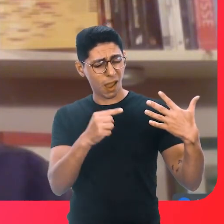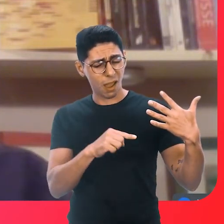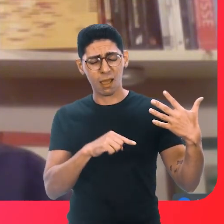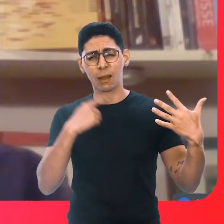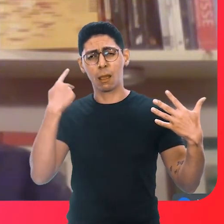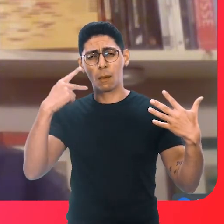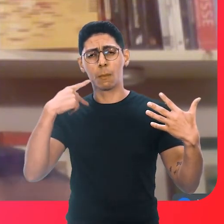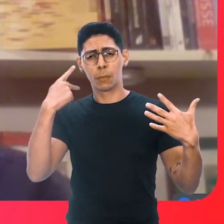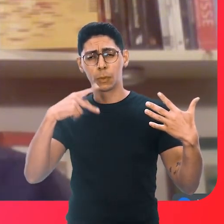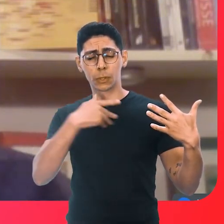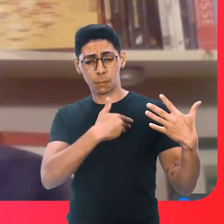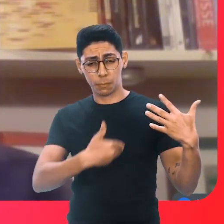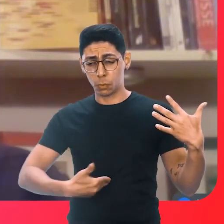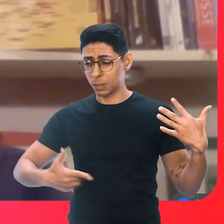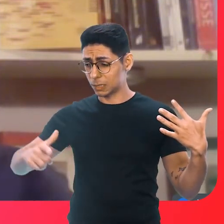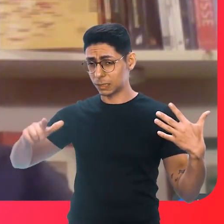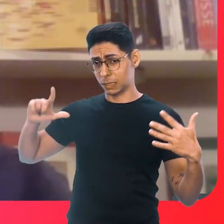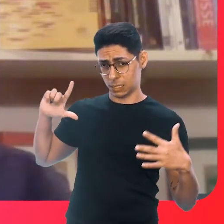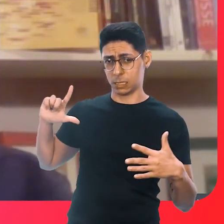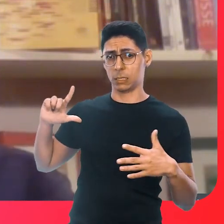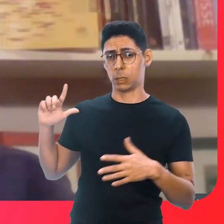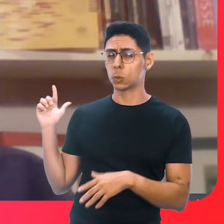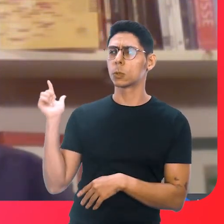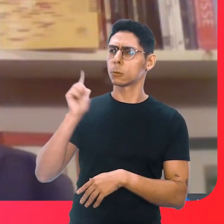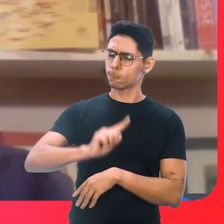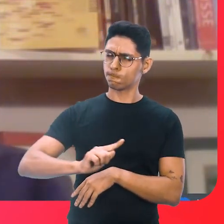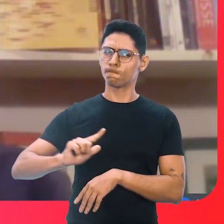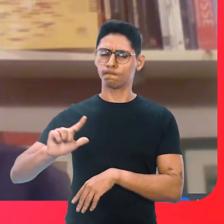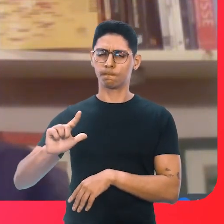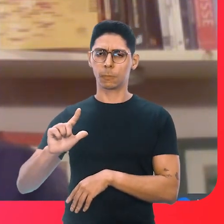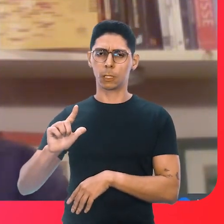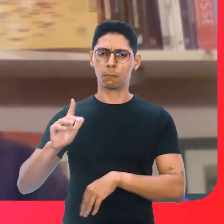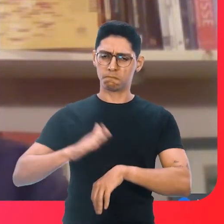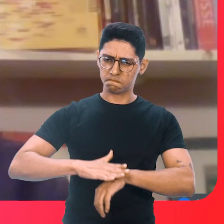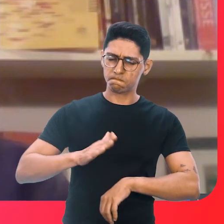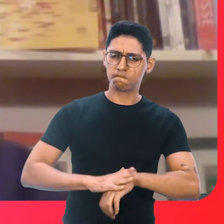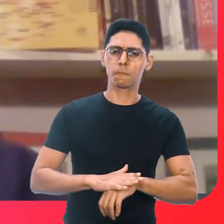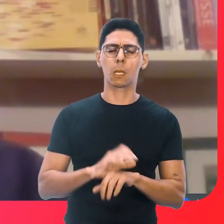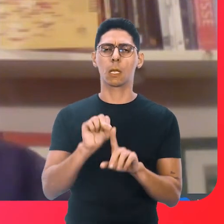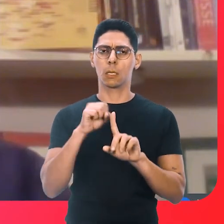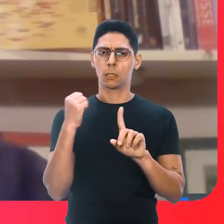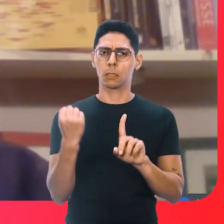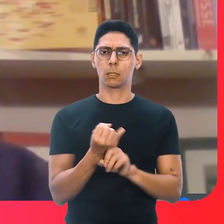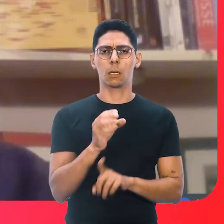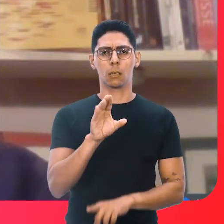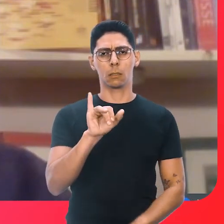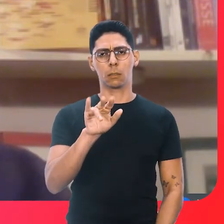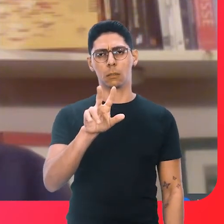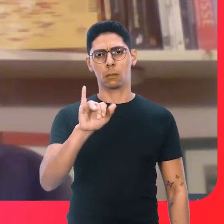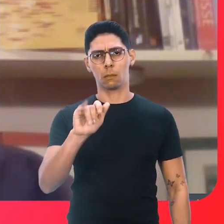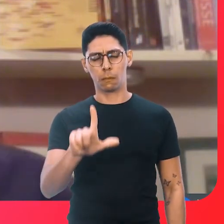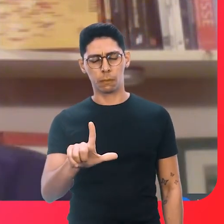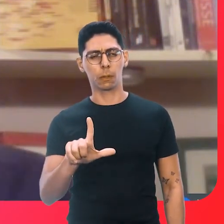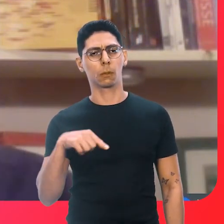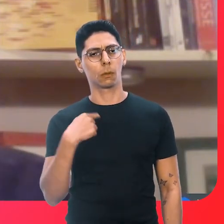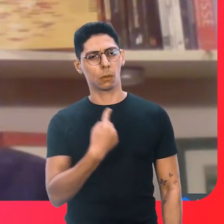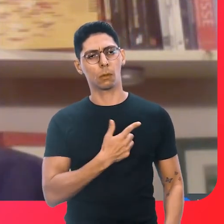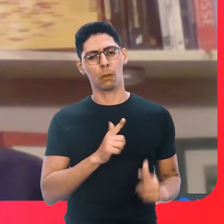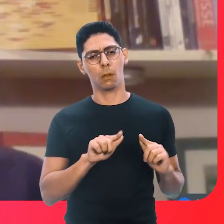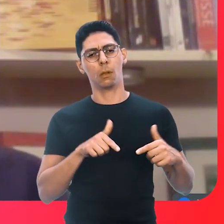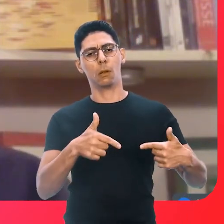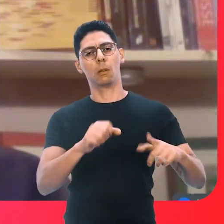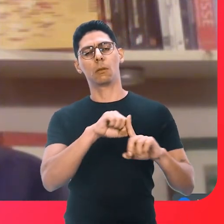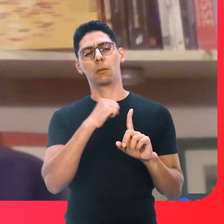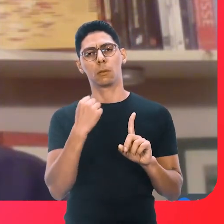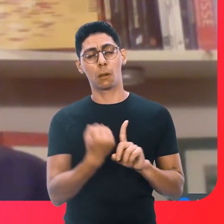públicas que nós conseguimos, né, tanto na sociedade civil, nós que participamos da luta social, como você que